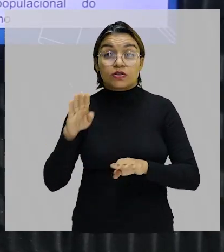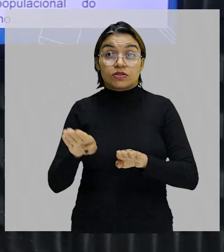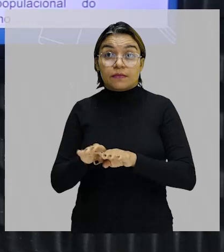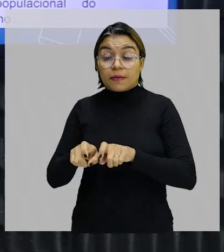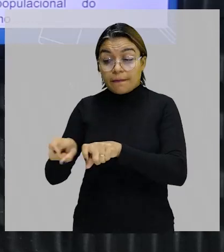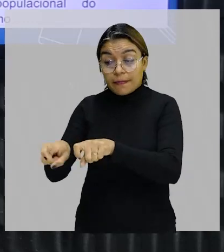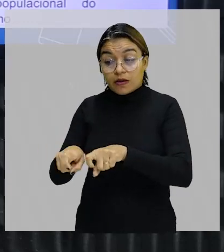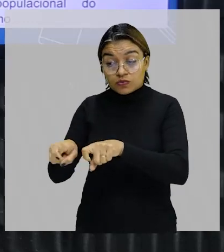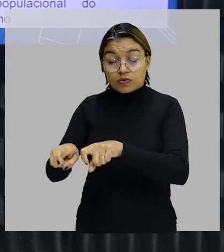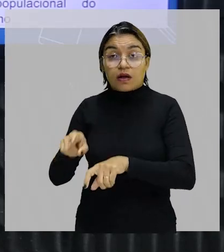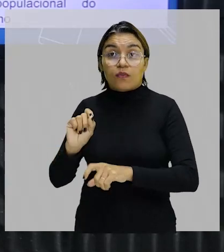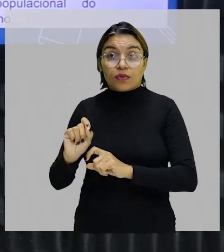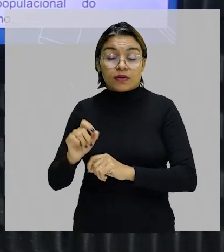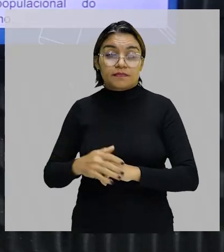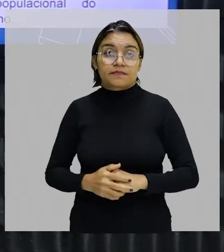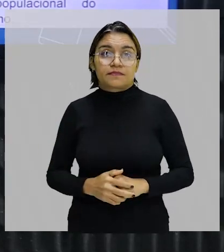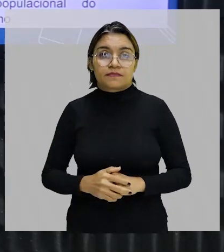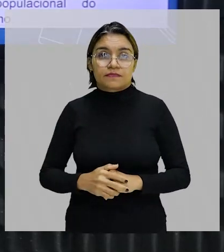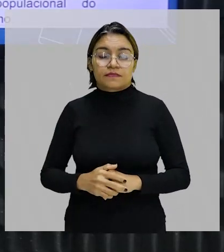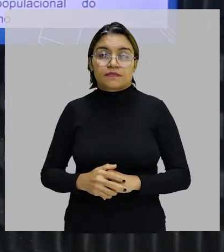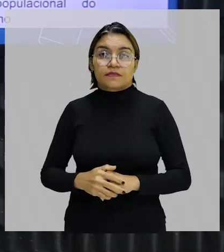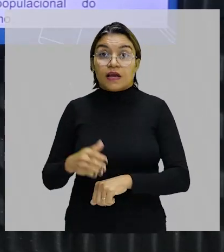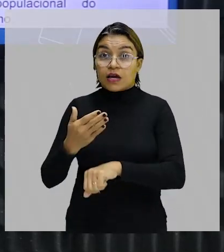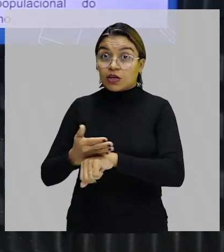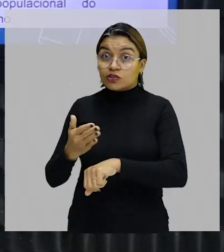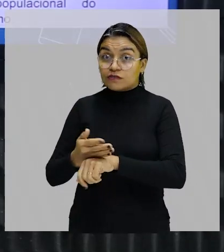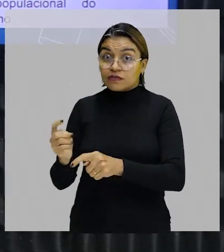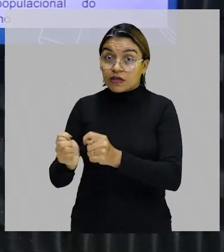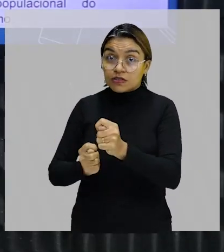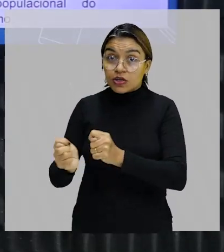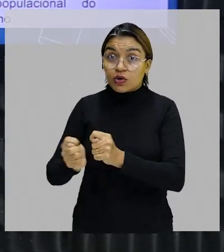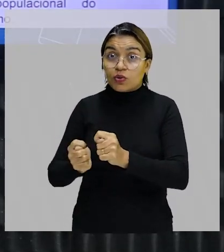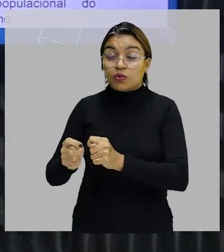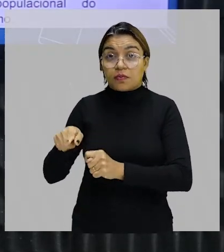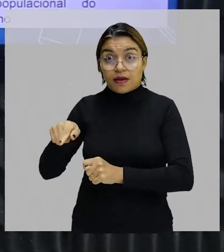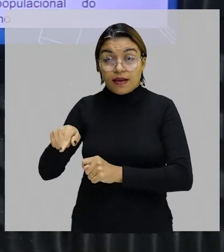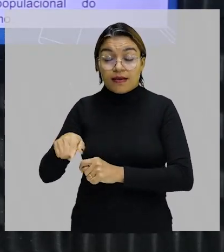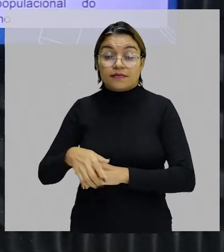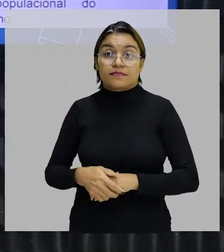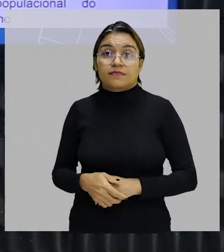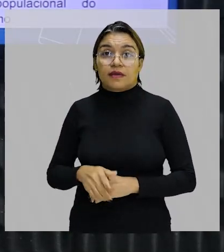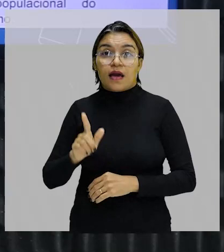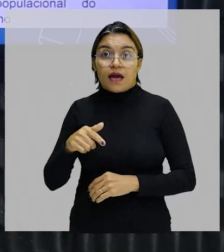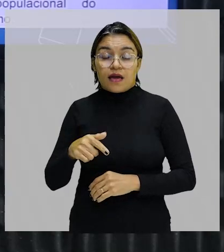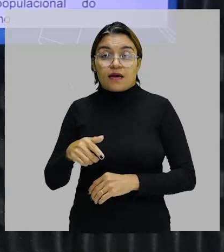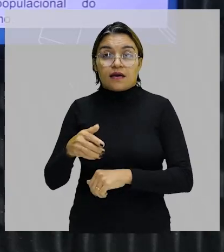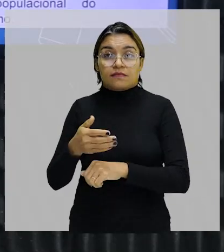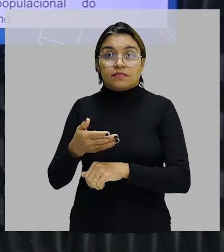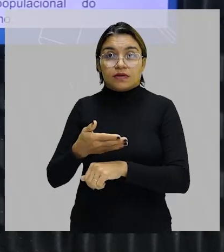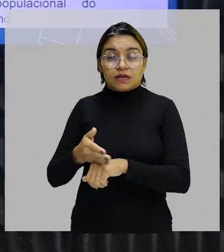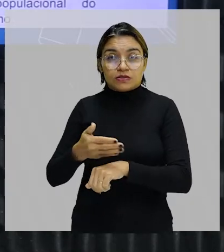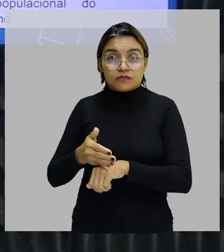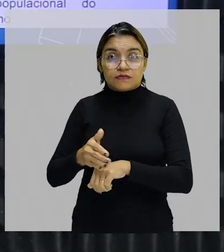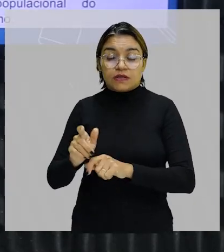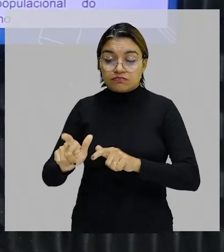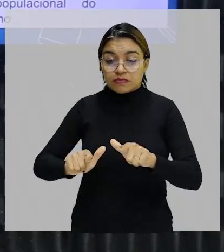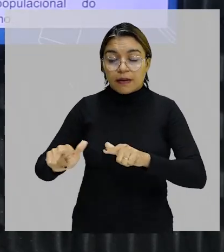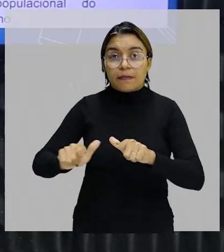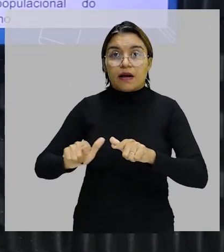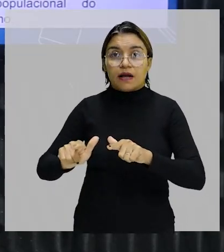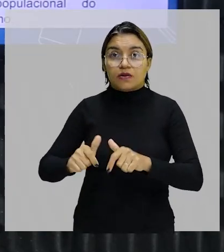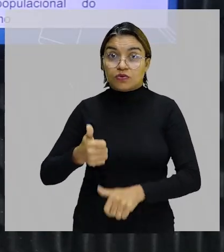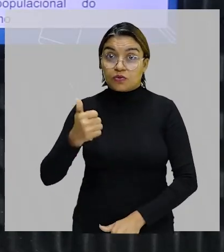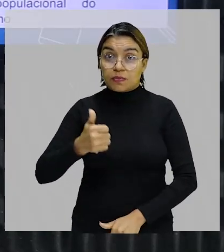espaço rural, não esqueça, é a atividade econômica que prepondera nesse espaço, que são as atividades de primeiro setor, as